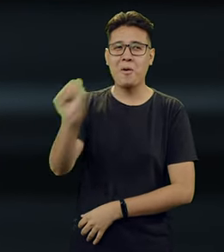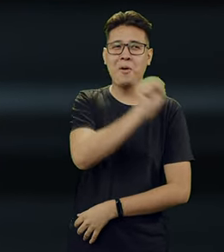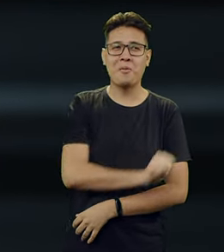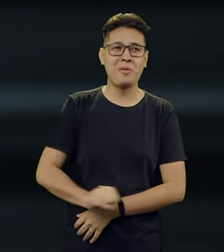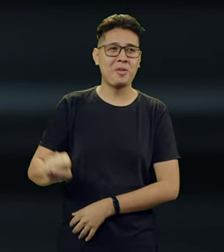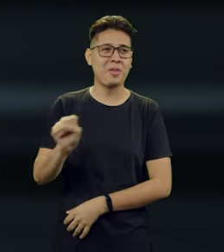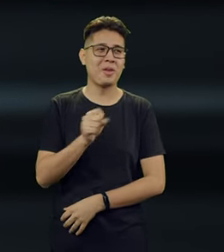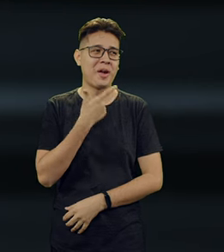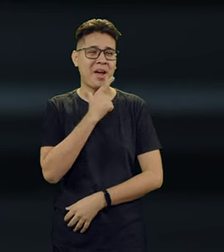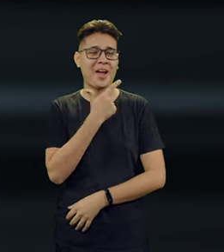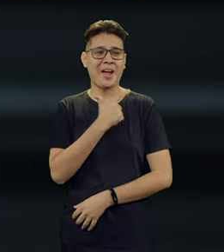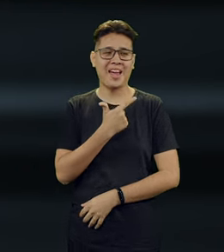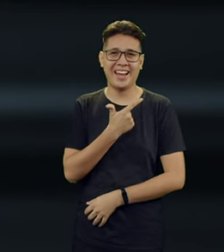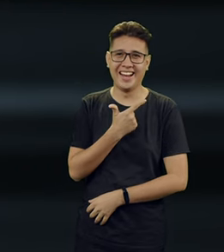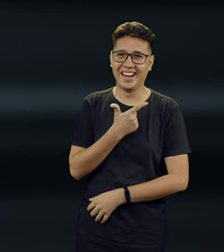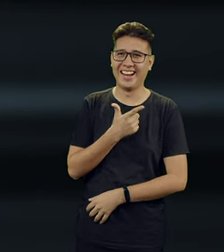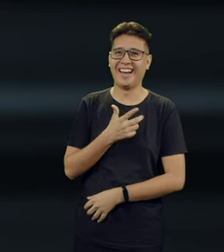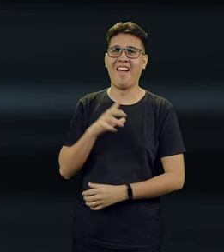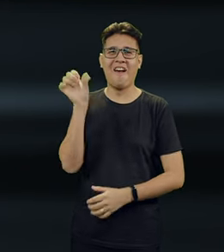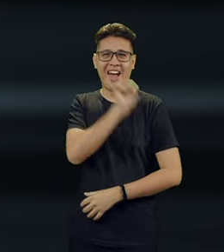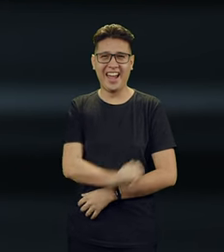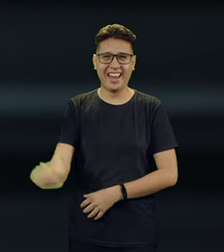Culto das encalhadas.